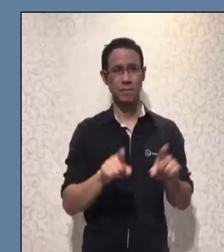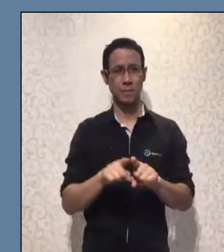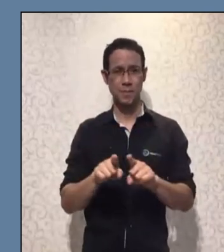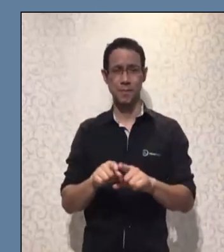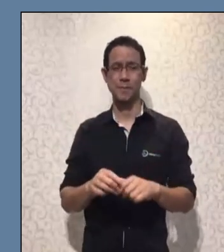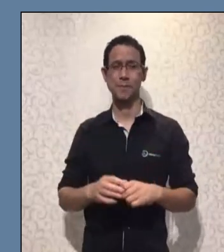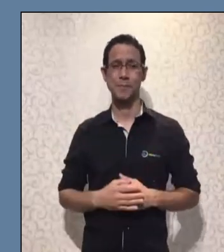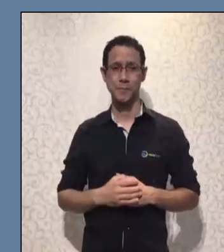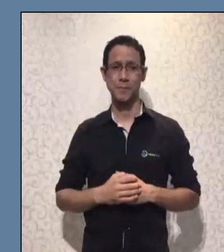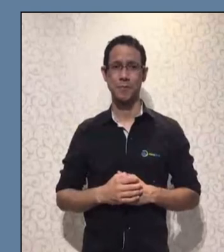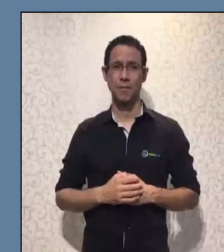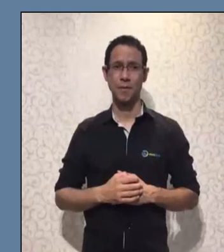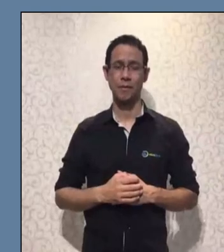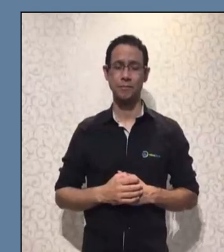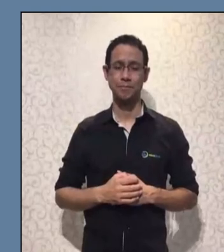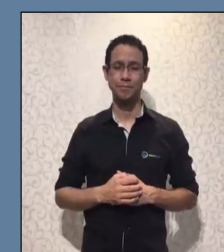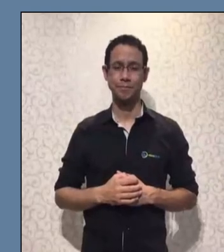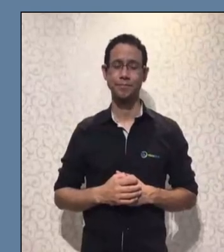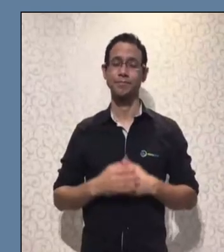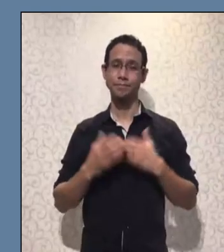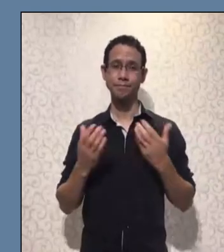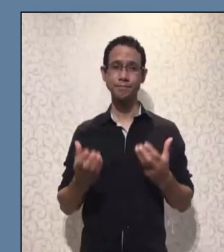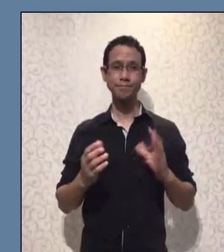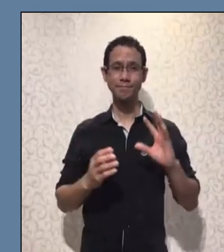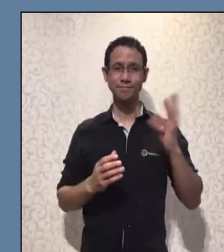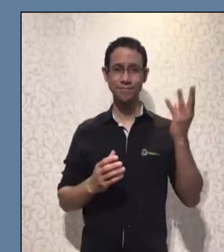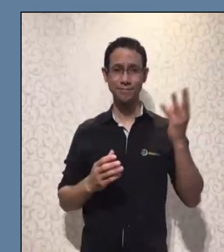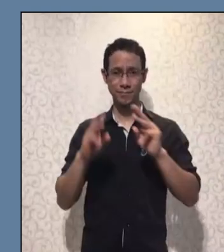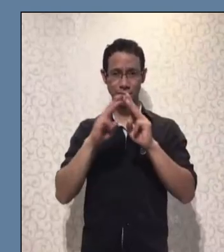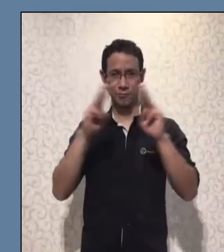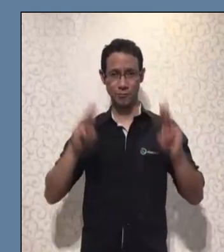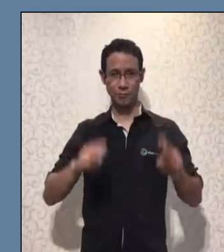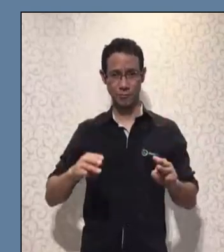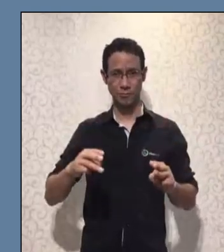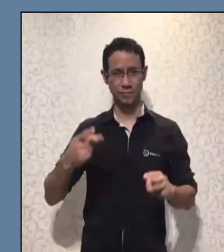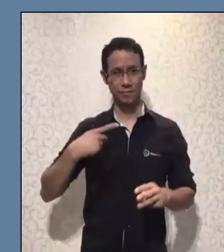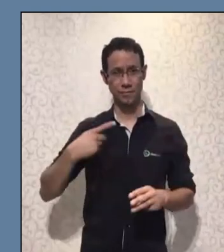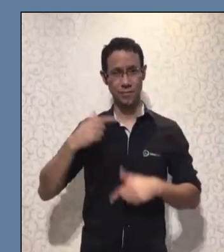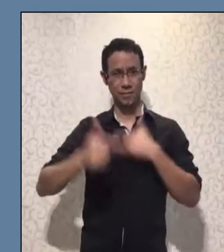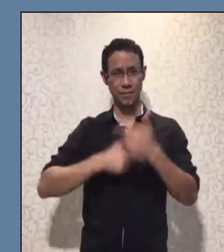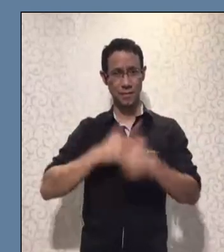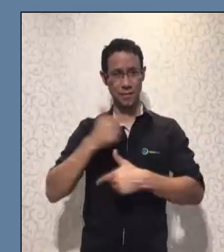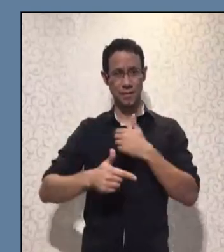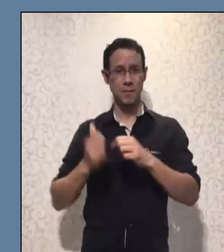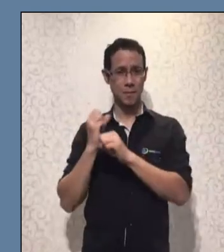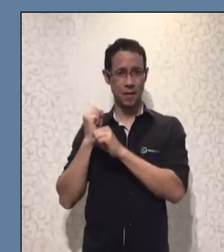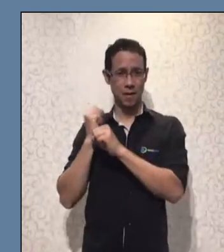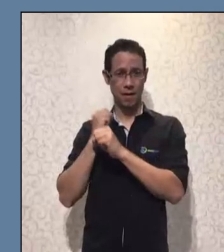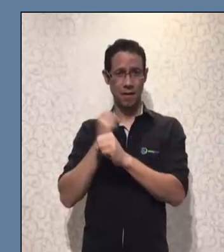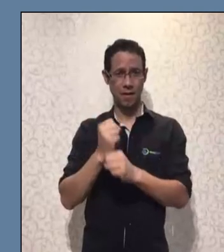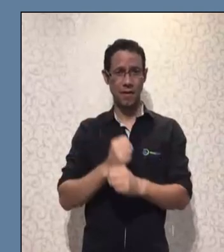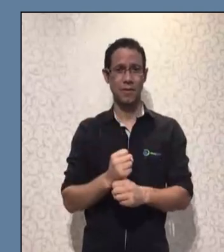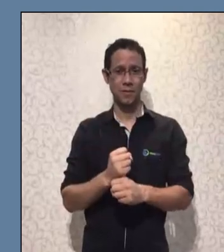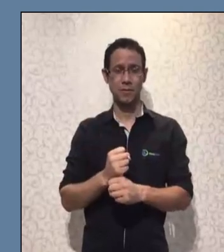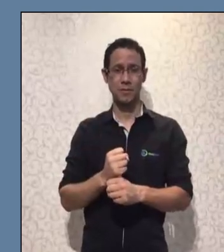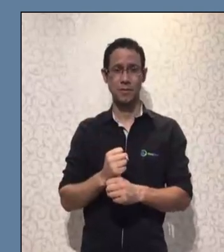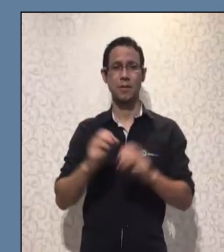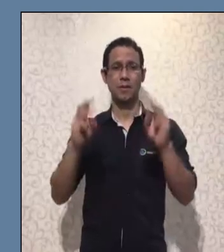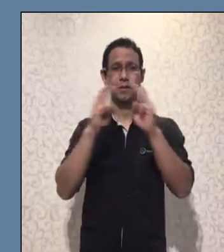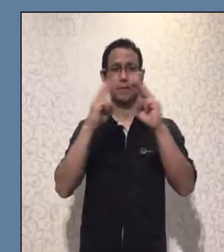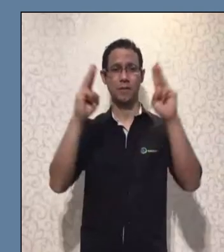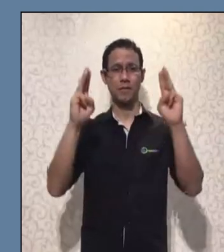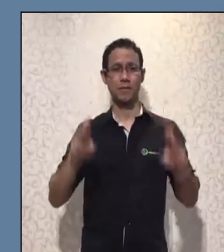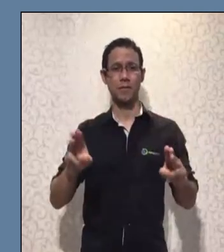Bom, a situação no museu que eu trabalho há tantos anos é de um museu que fechou